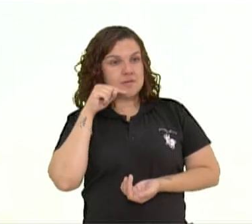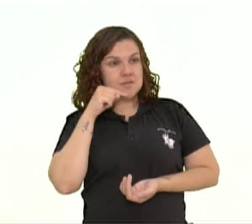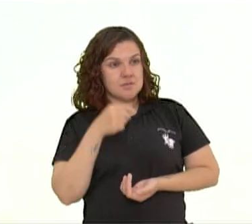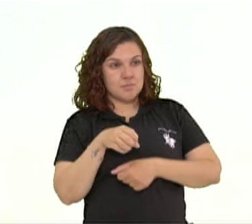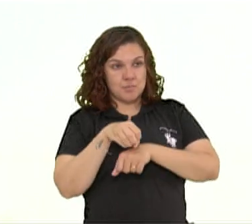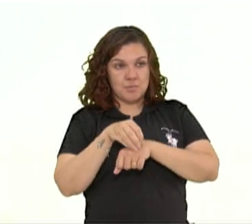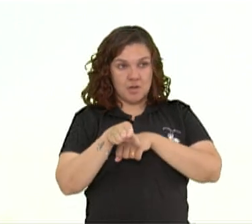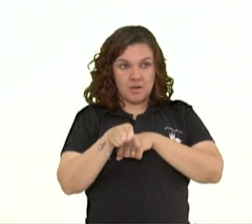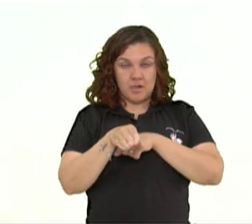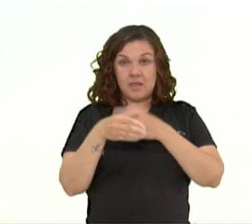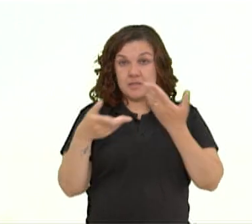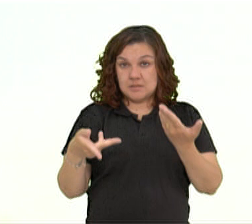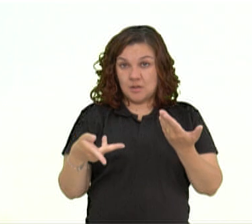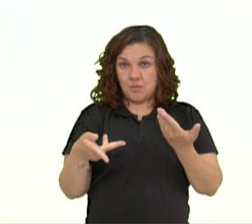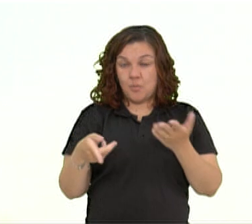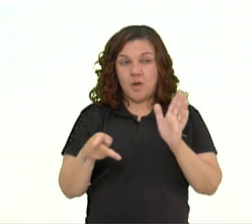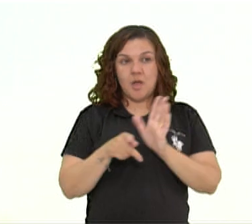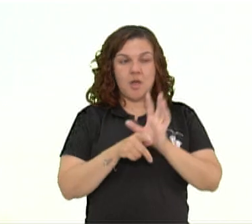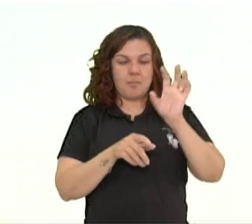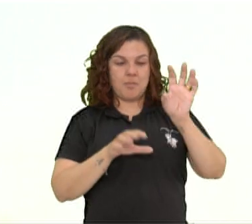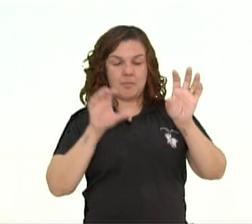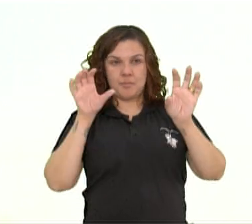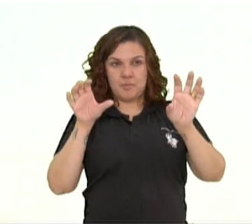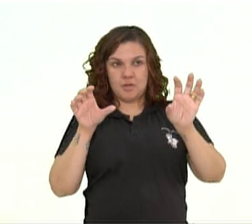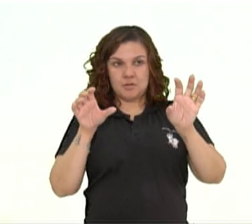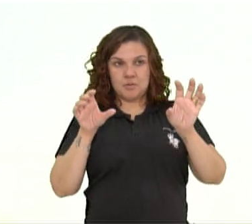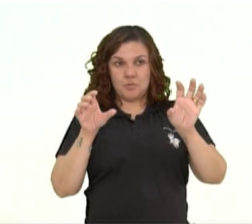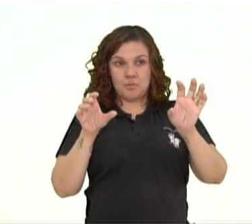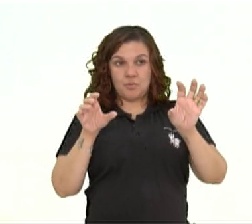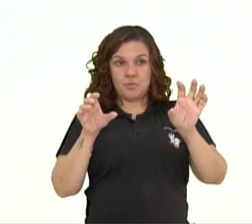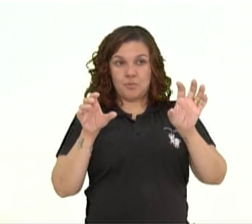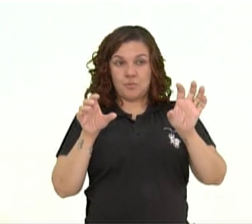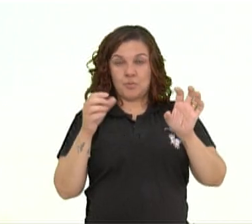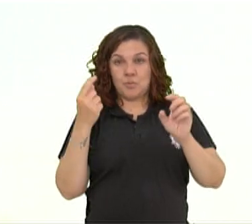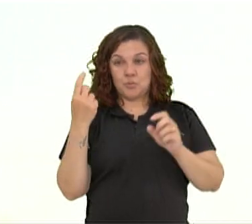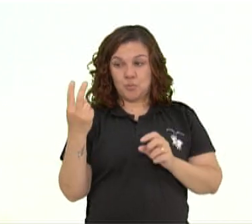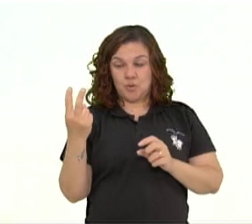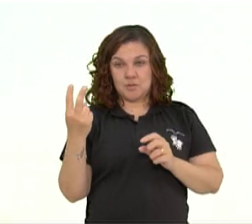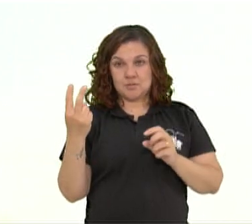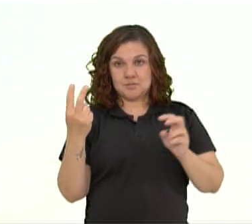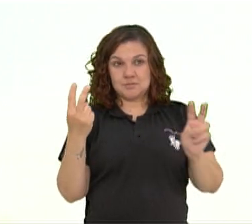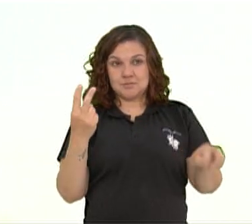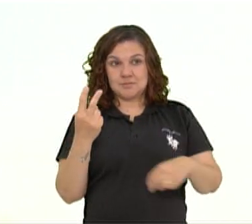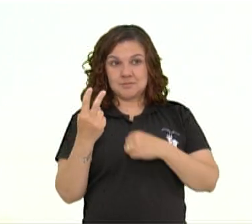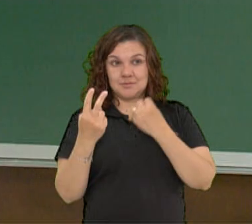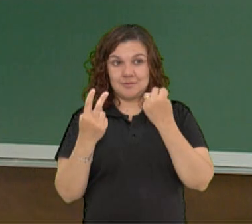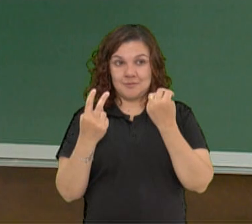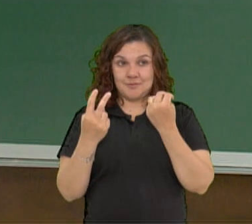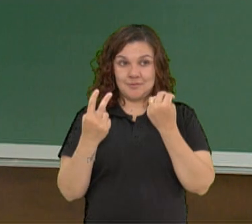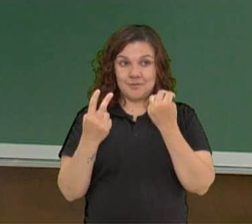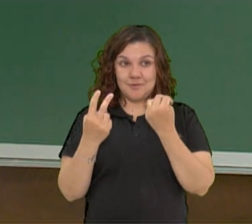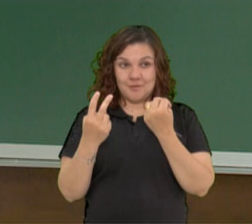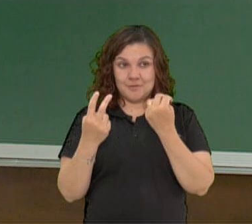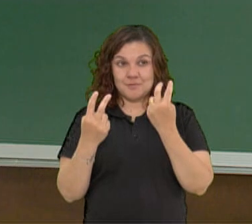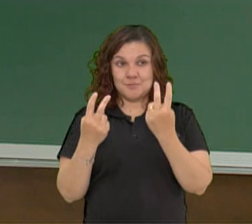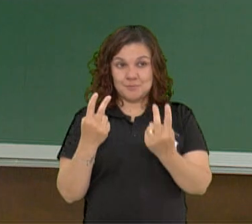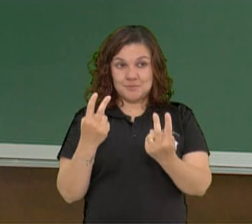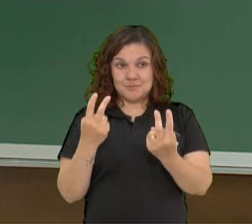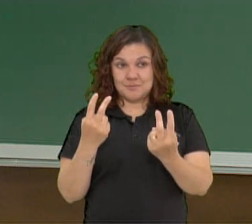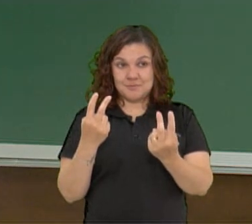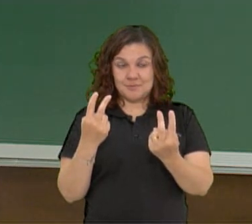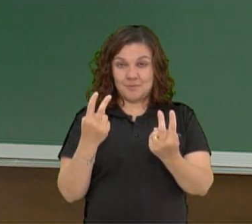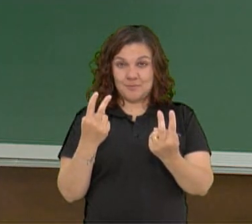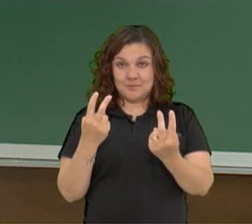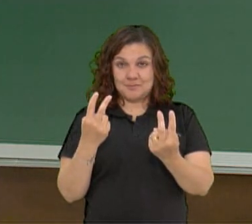dica, a raiz, como é um número vezes outro, a gente conta duas casas. Então, ó. essas duas vira uma, essas